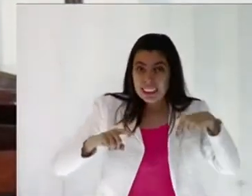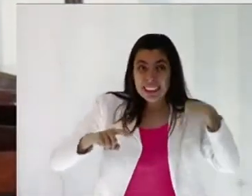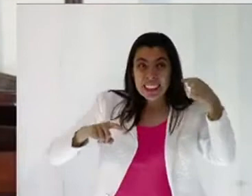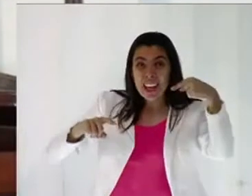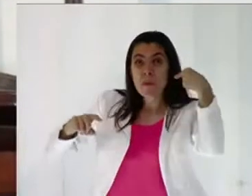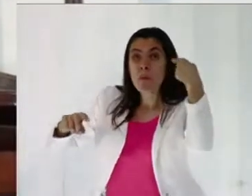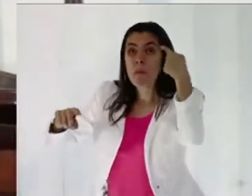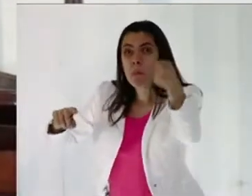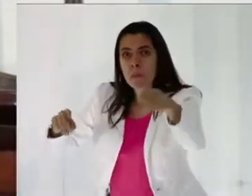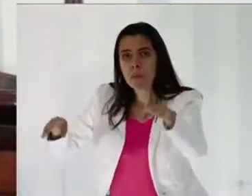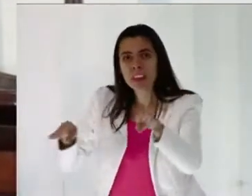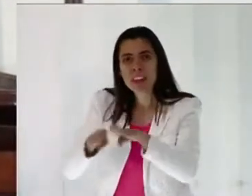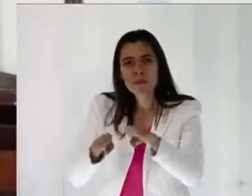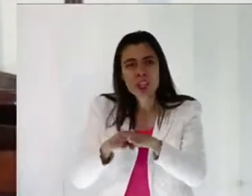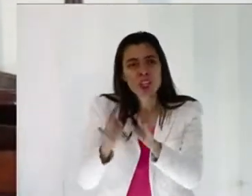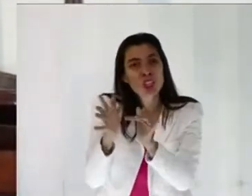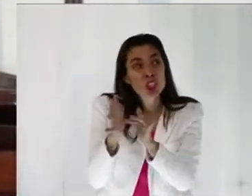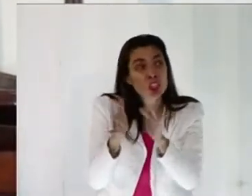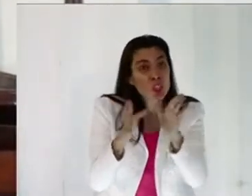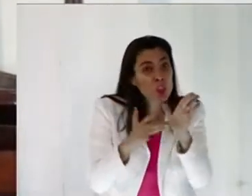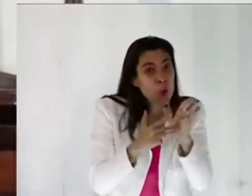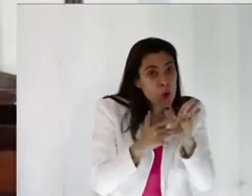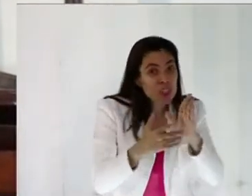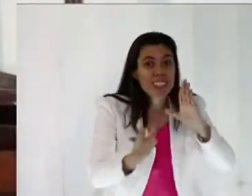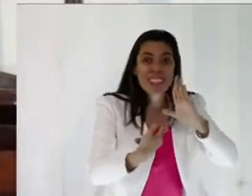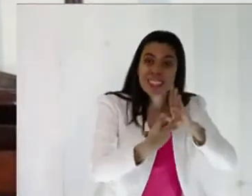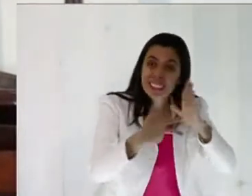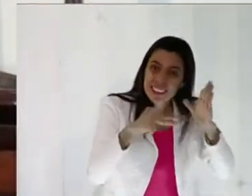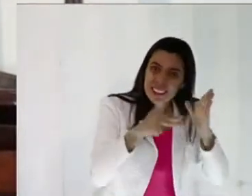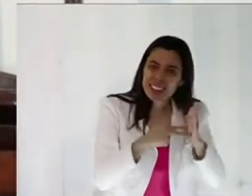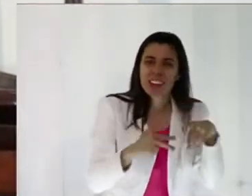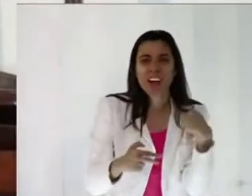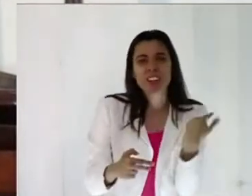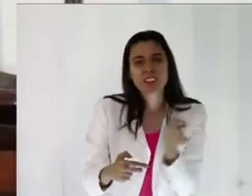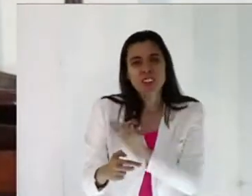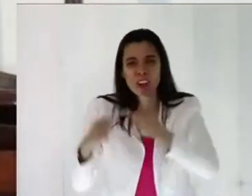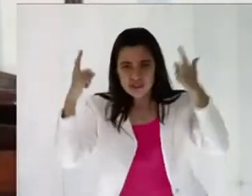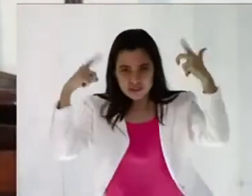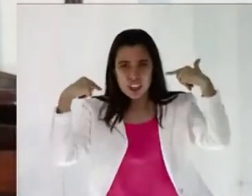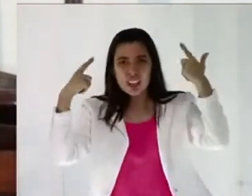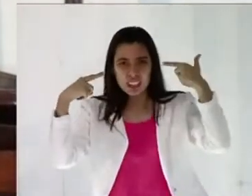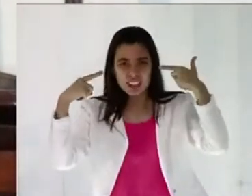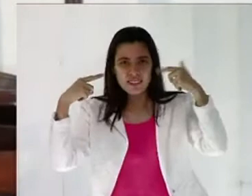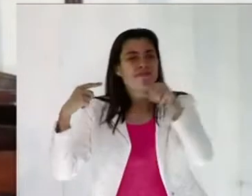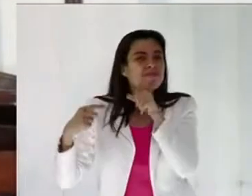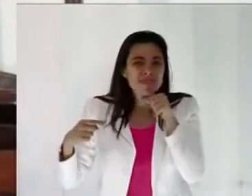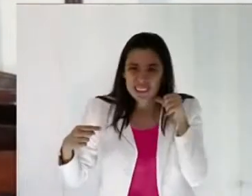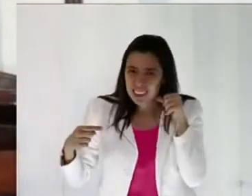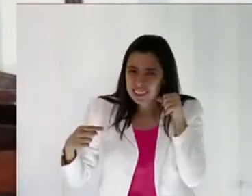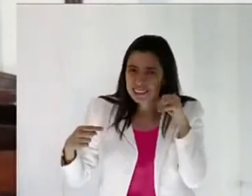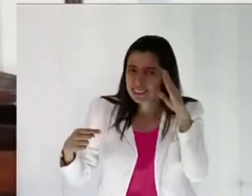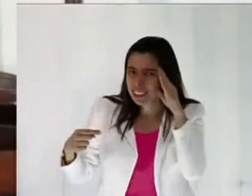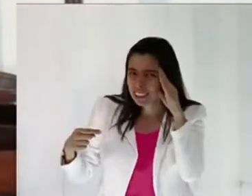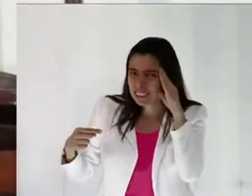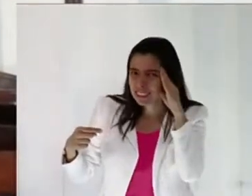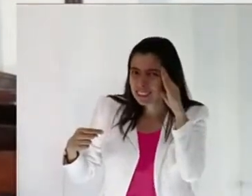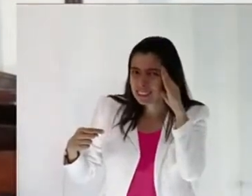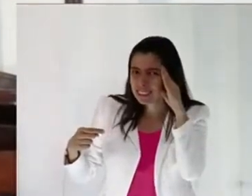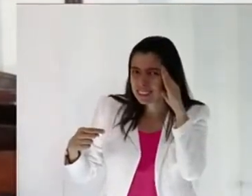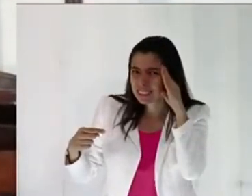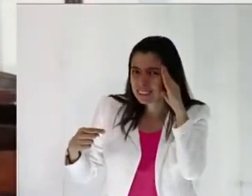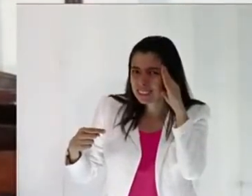3 dias andando ao lado do seu filho, dormindo talvez pelo menos por 2 noites ao lado de Isaque, que segundo